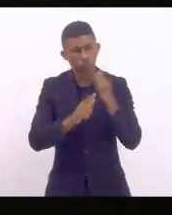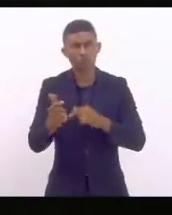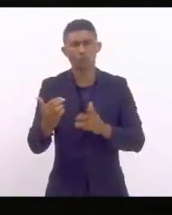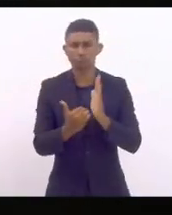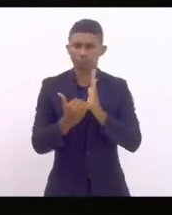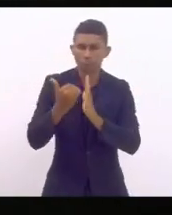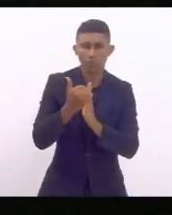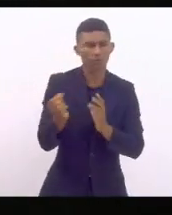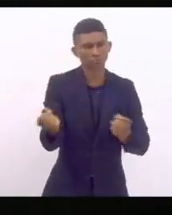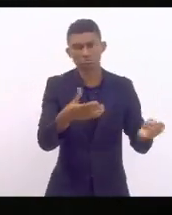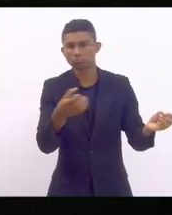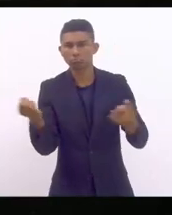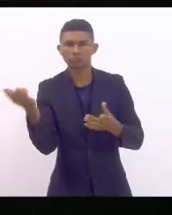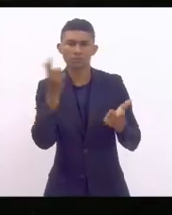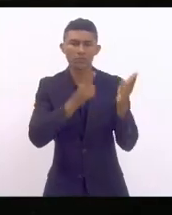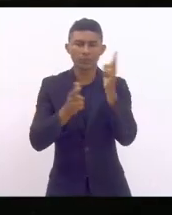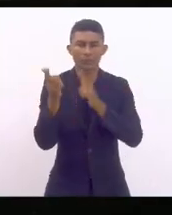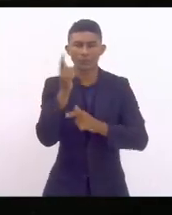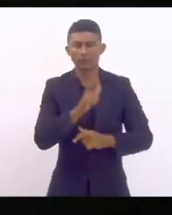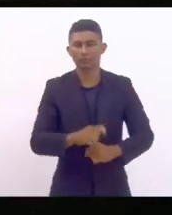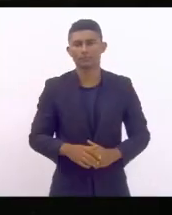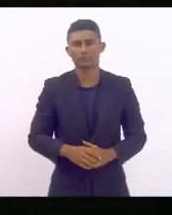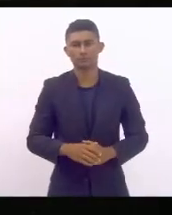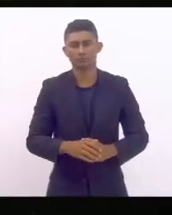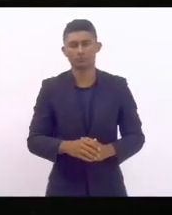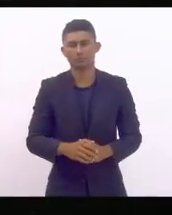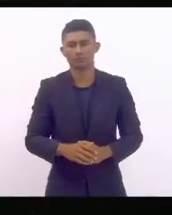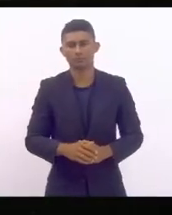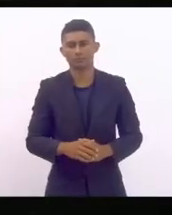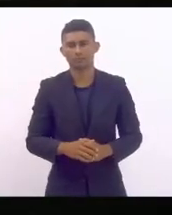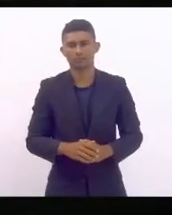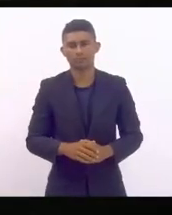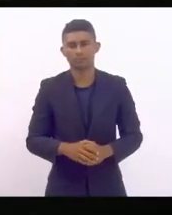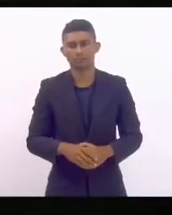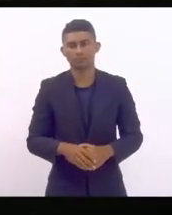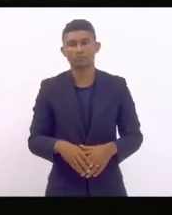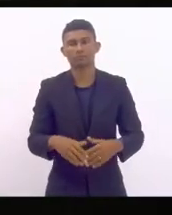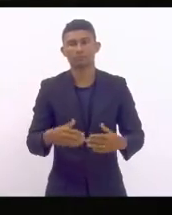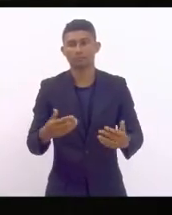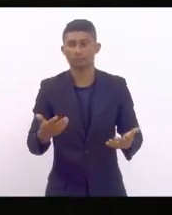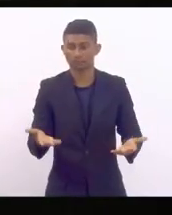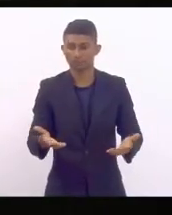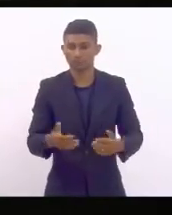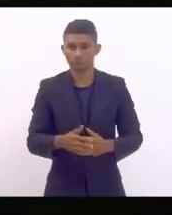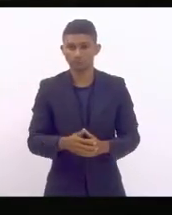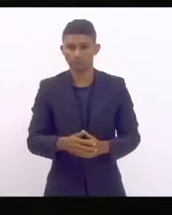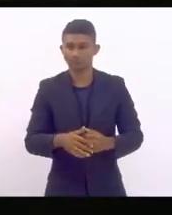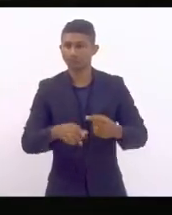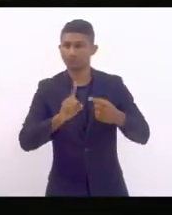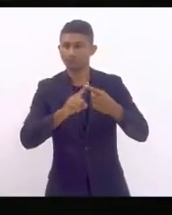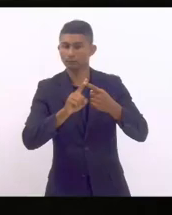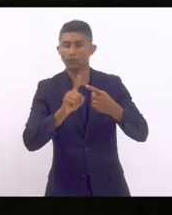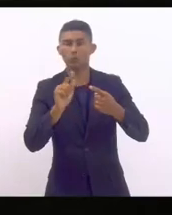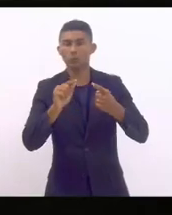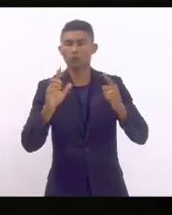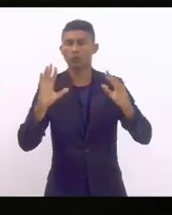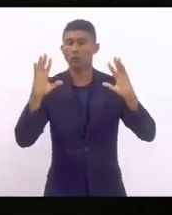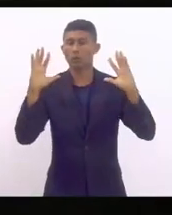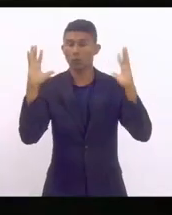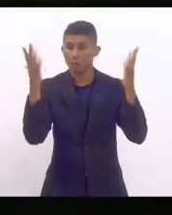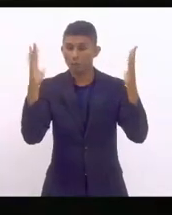então é claro que estes dois tanto a comemoração